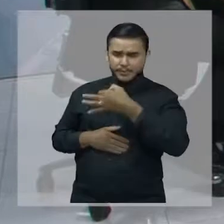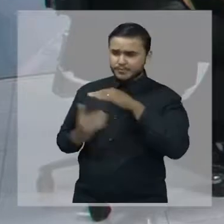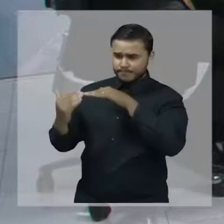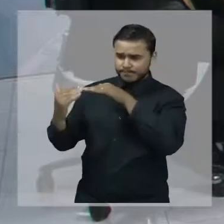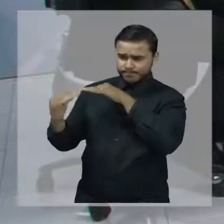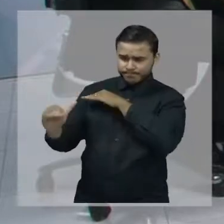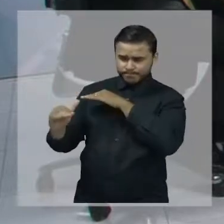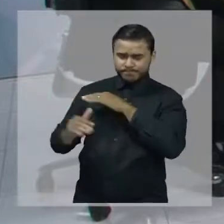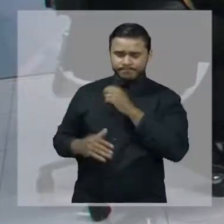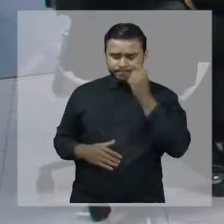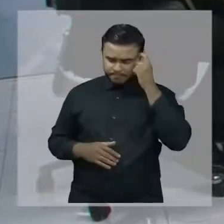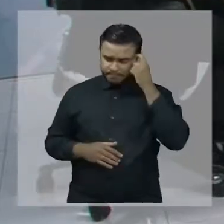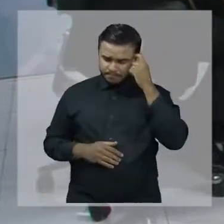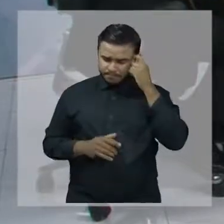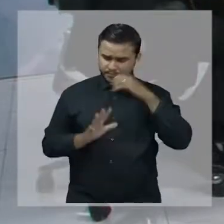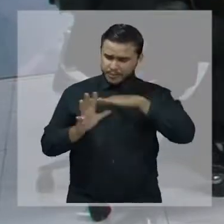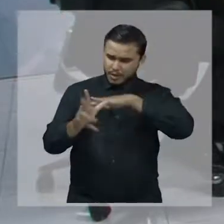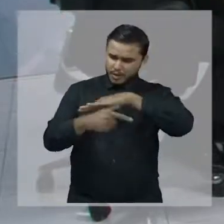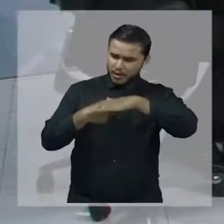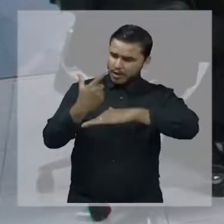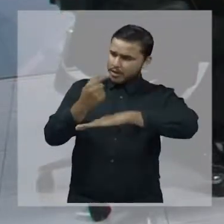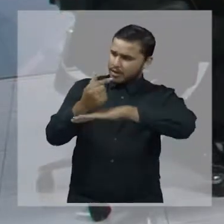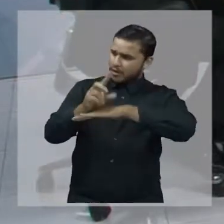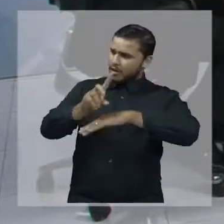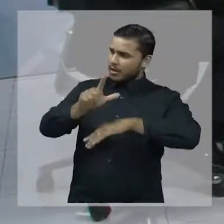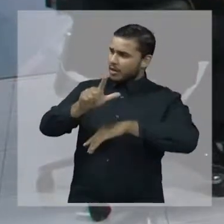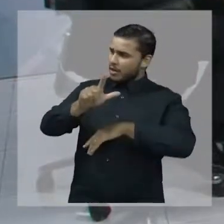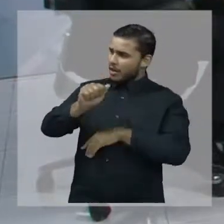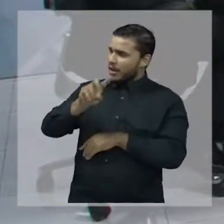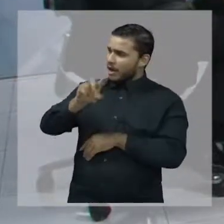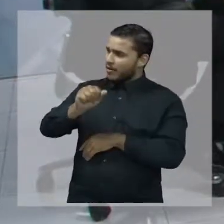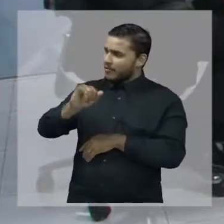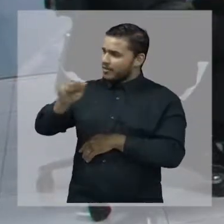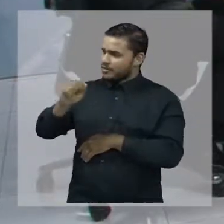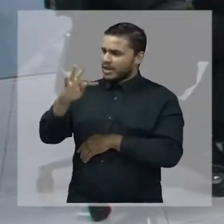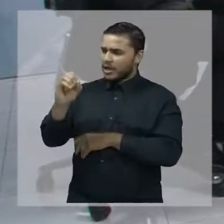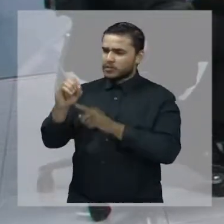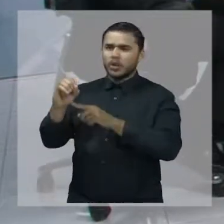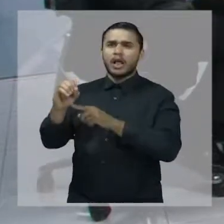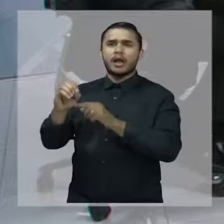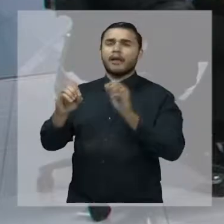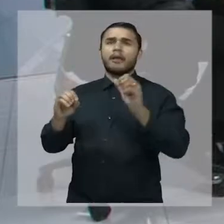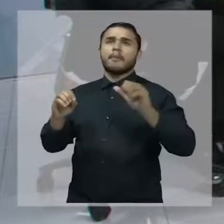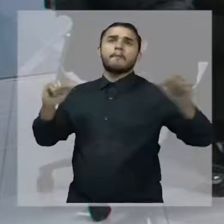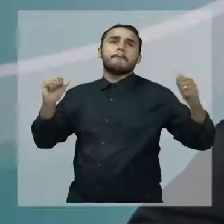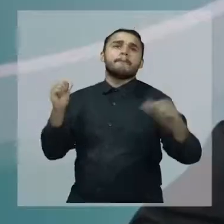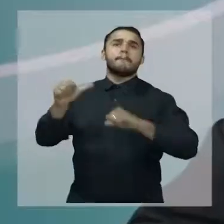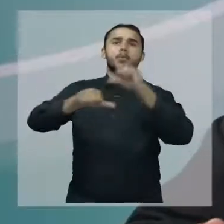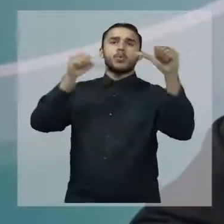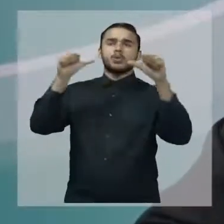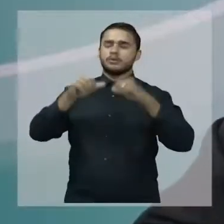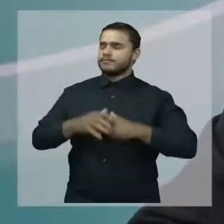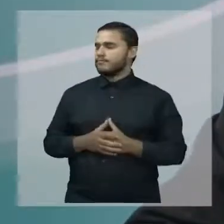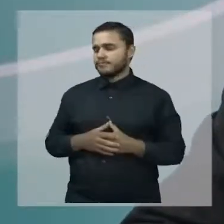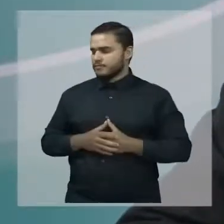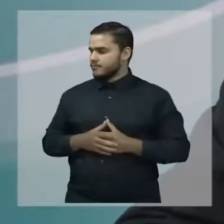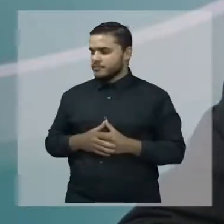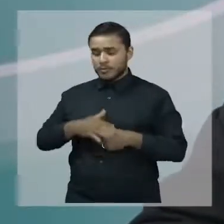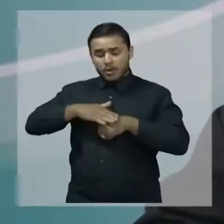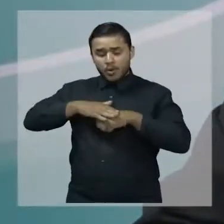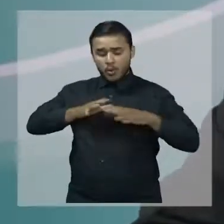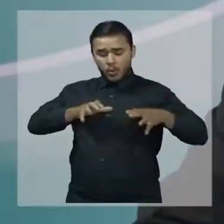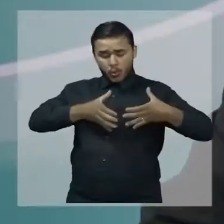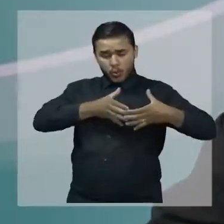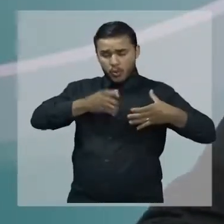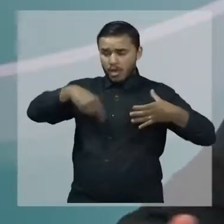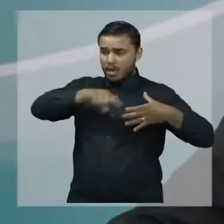teve um objetivo meramente corporativista, um objetivo de atacar o sistema político da representação para que ela assumisse